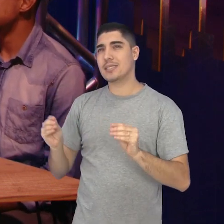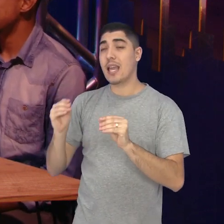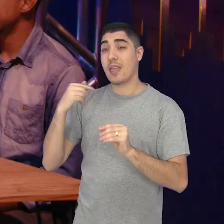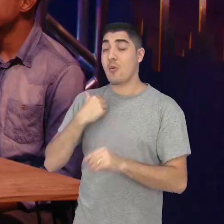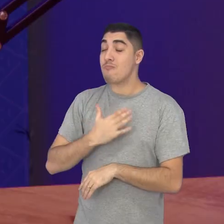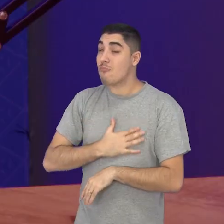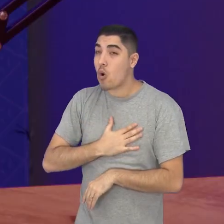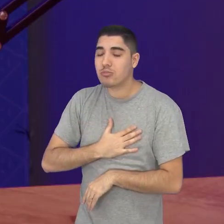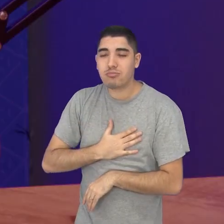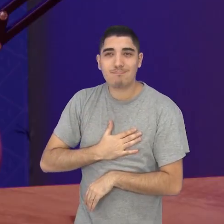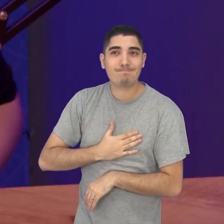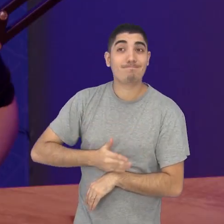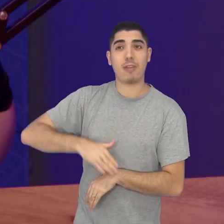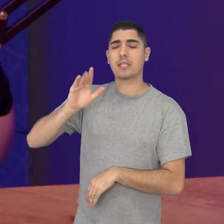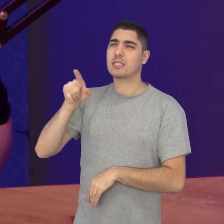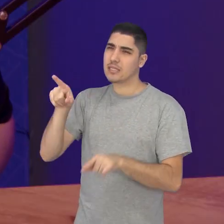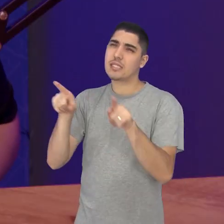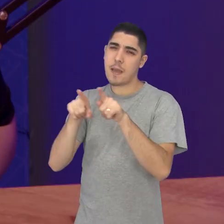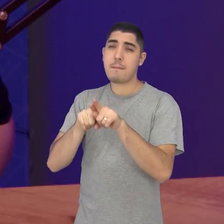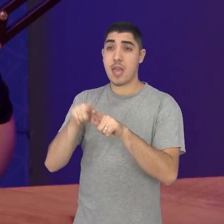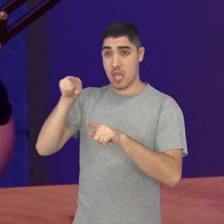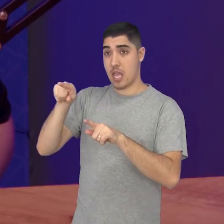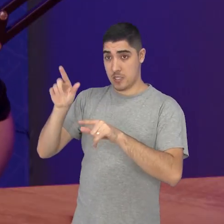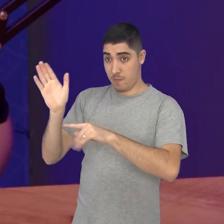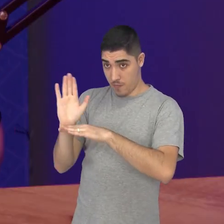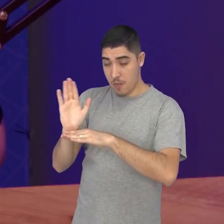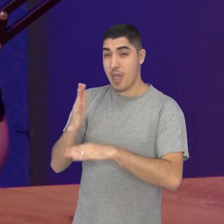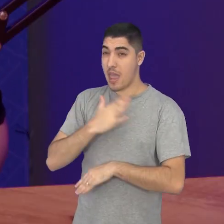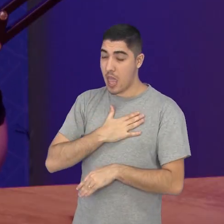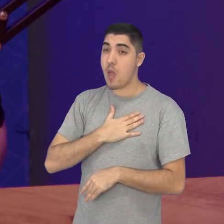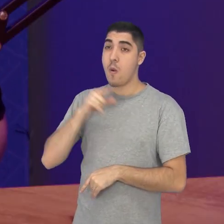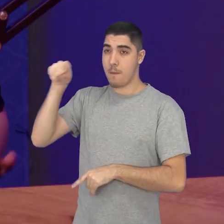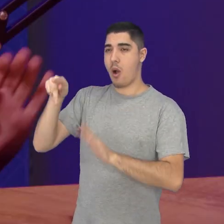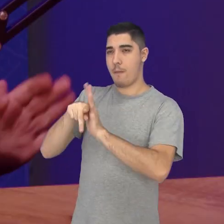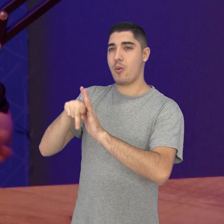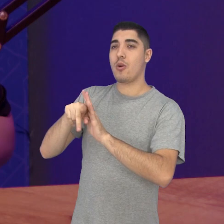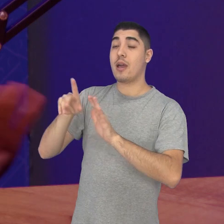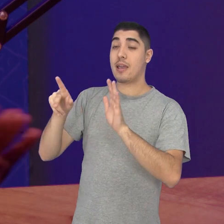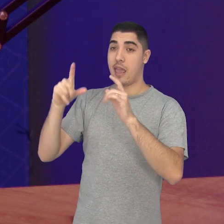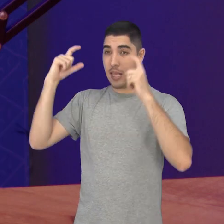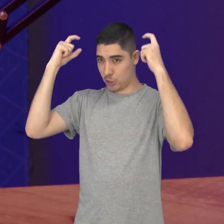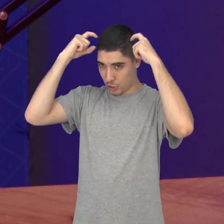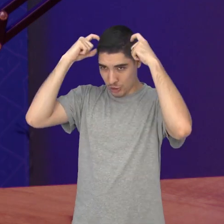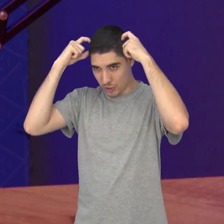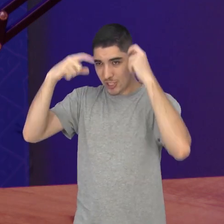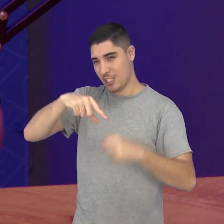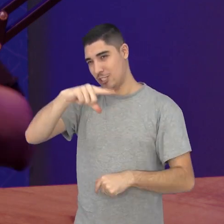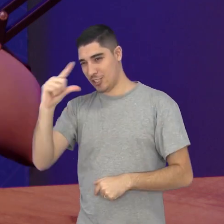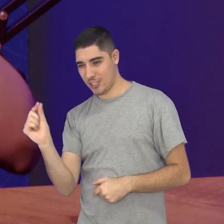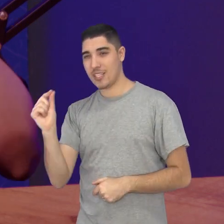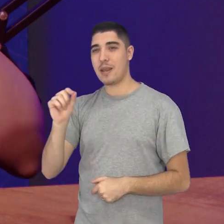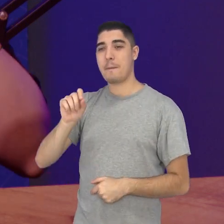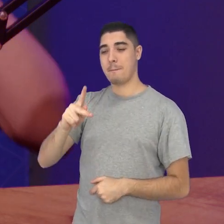mais assisti. E eu considero achar que Monstros S.A. é o meu desenho Disney Pixar favorito. Sério?